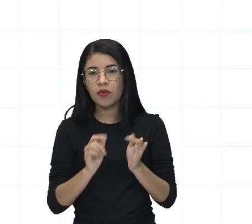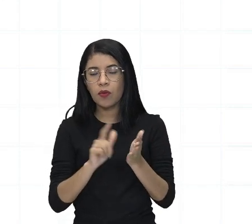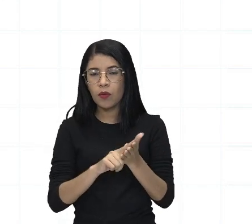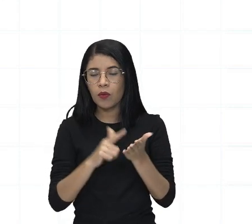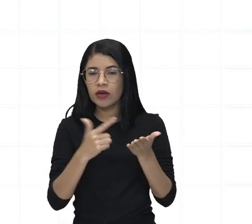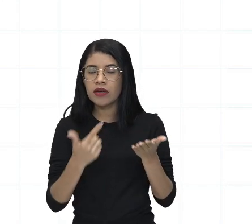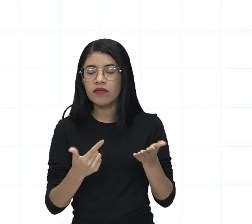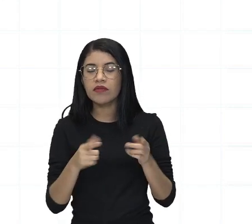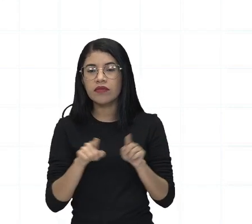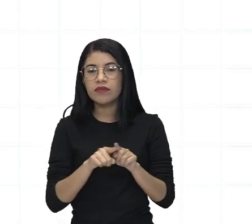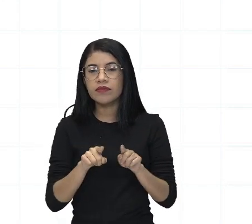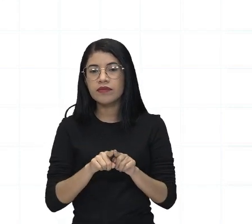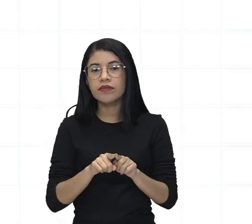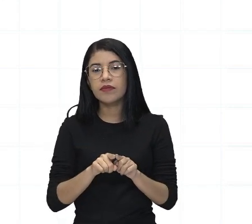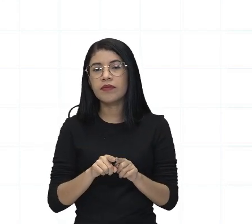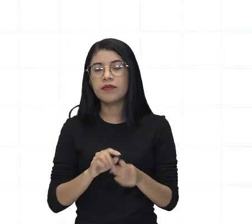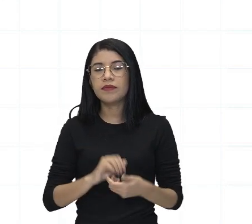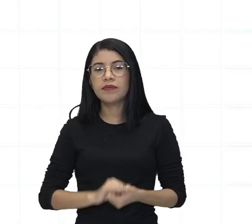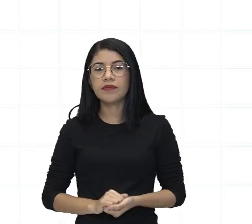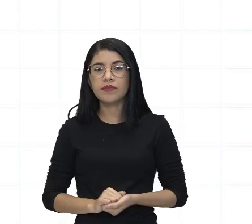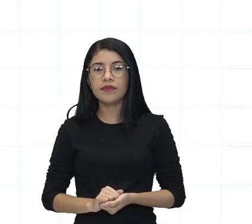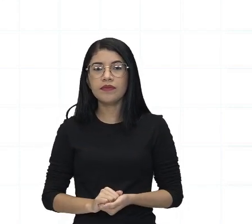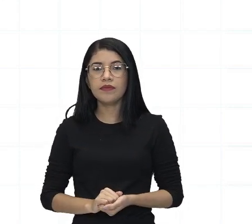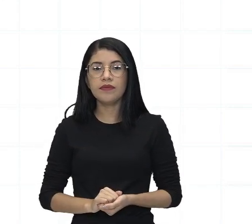livros durante as aulas.